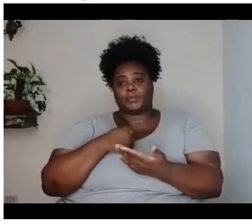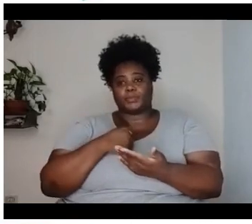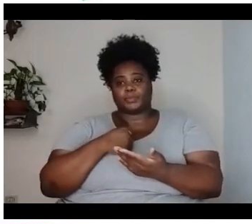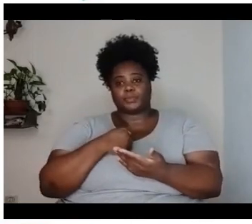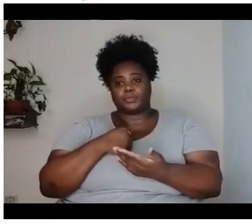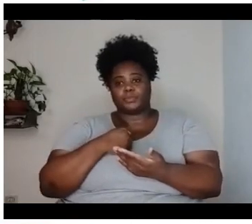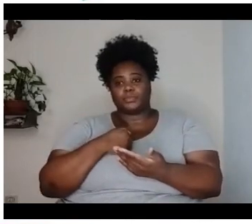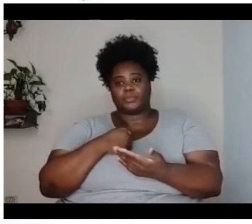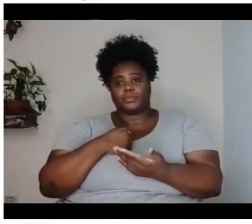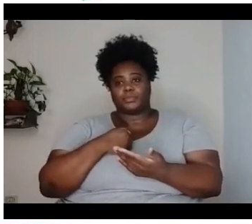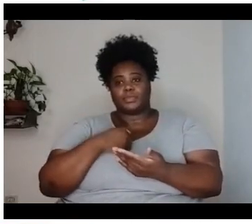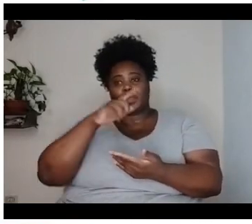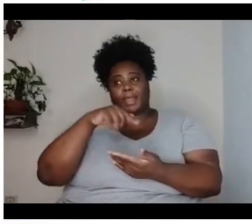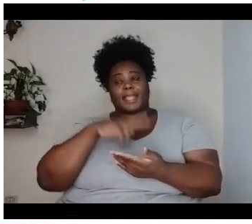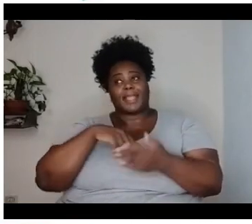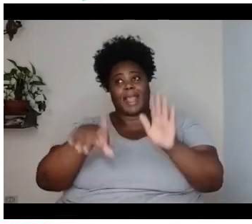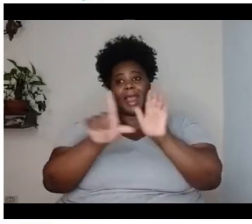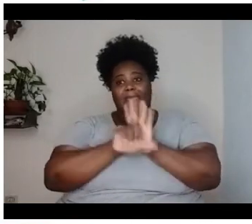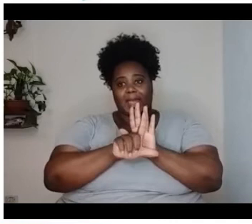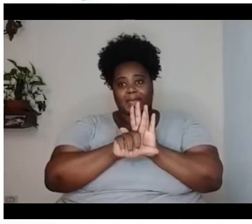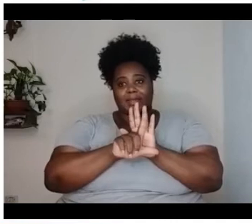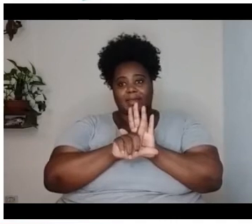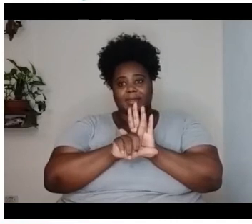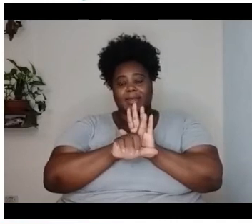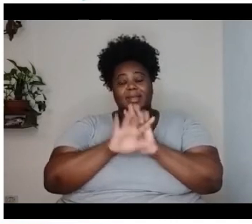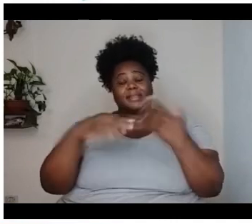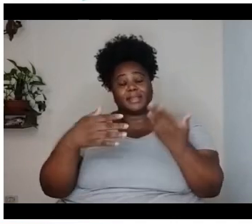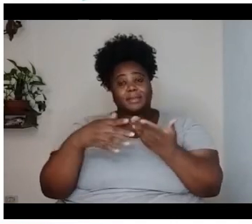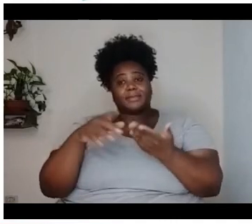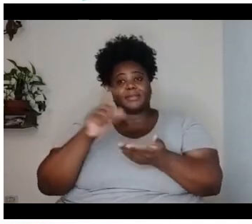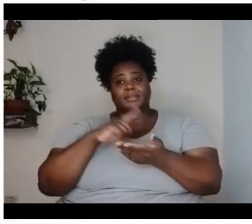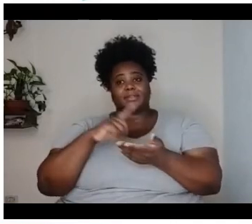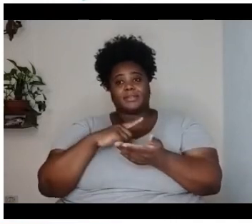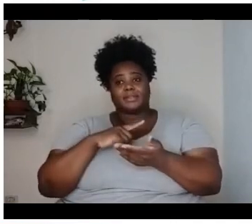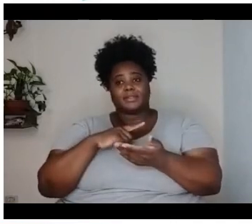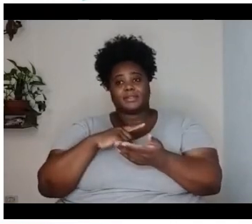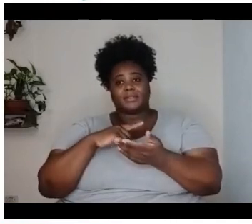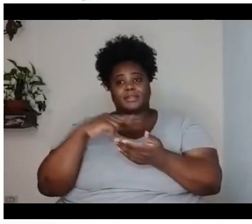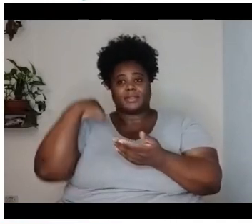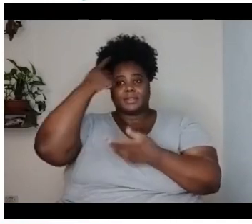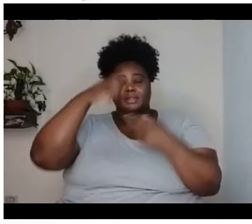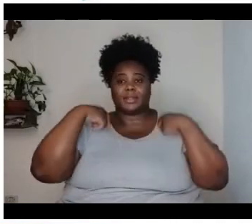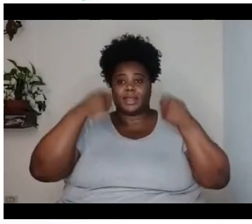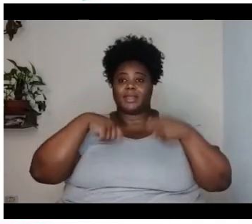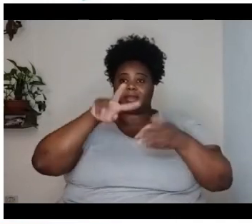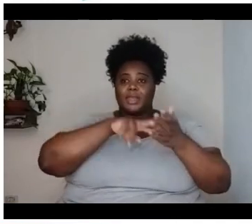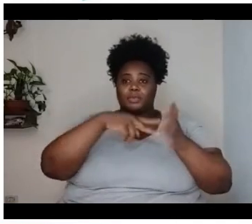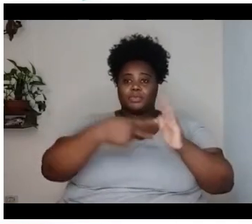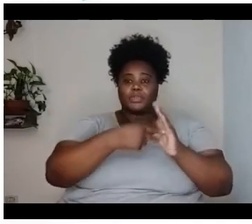estar infringindo uma lei, que é a questão de você ter ali um hábito, que é um símbolo de uma